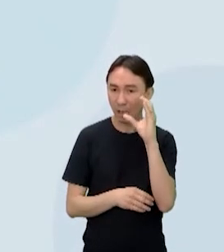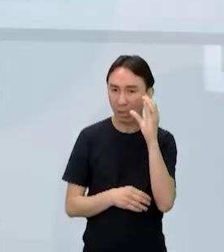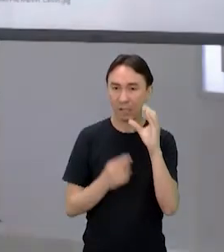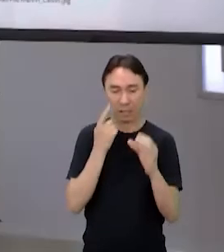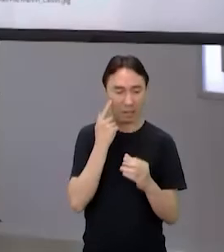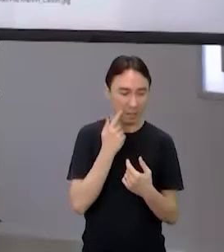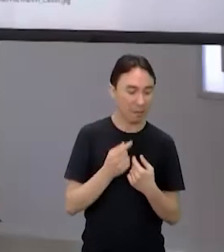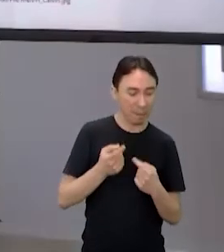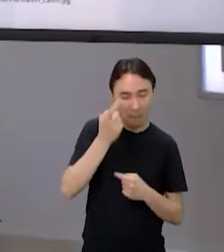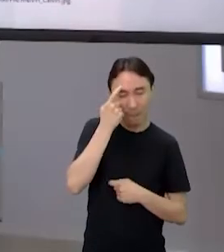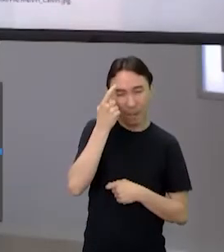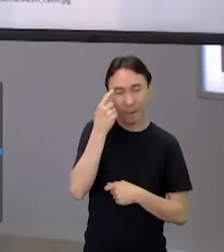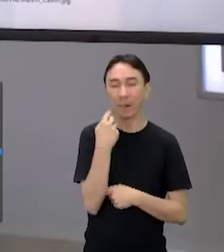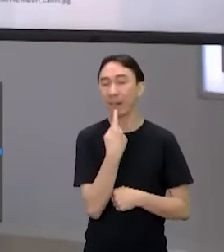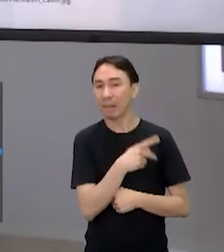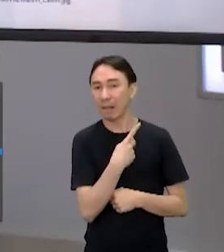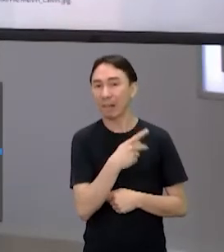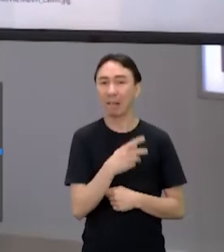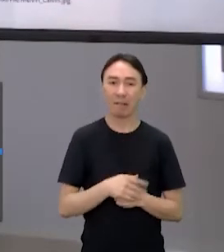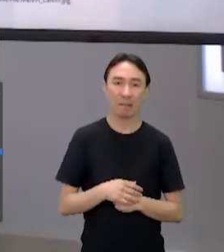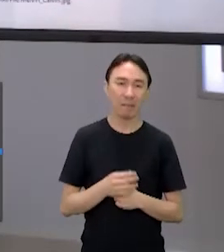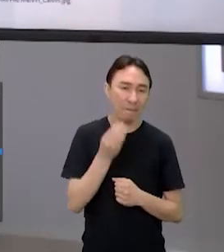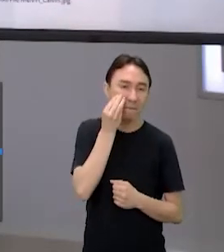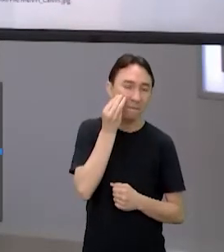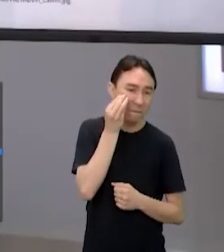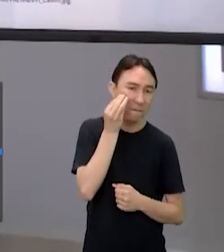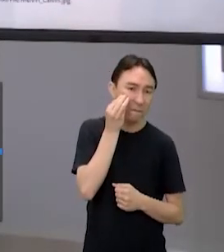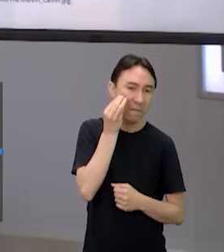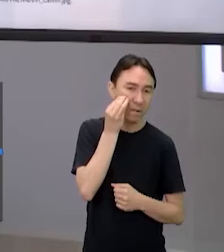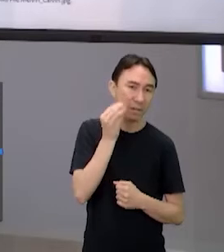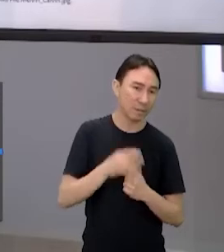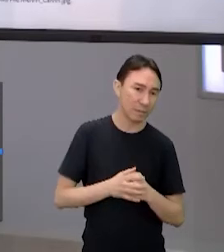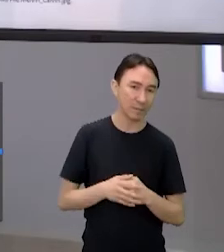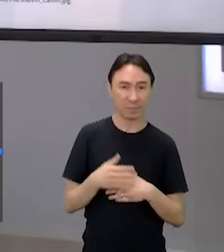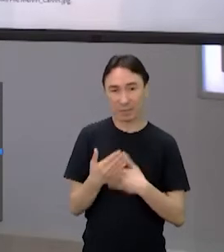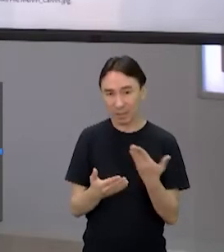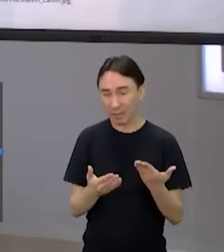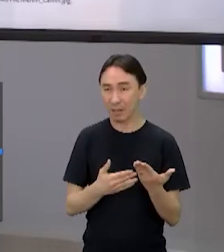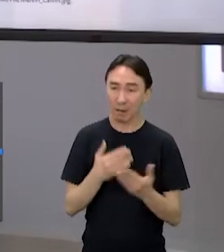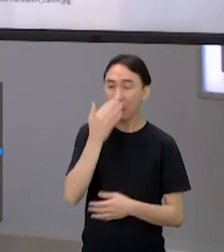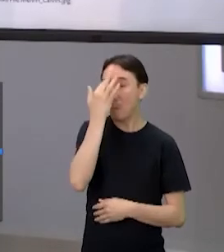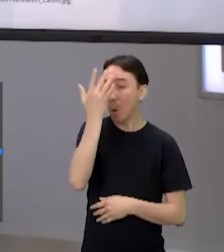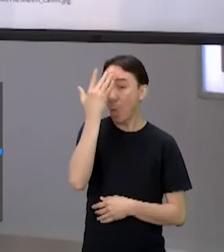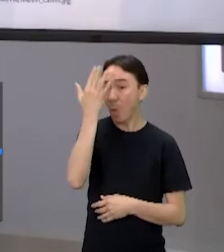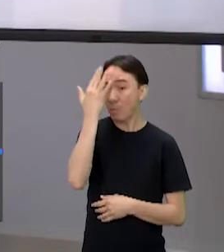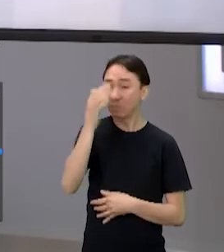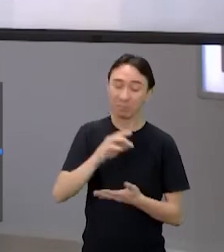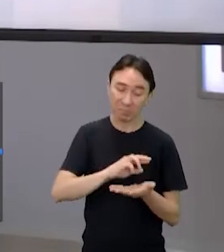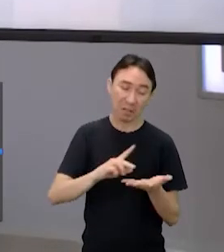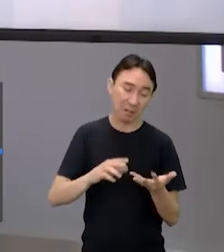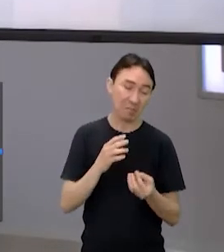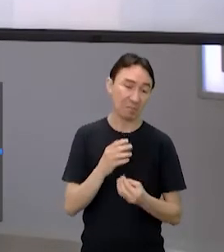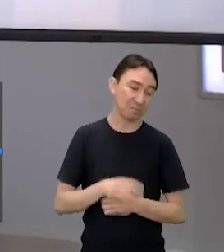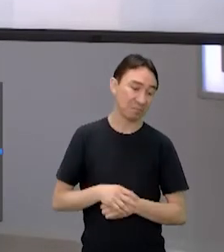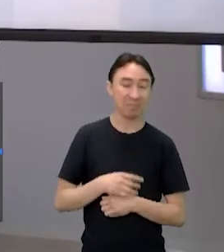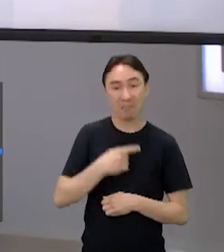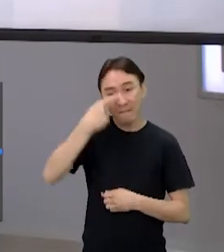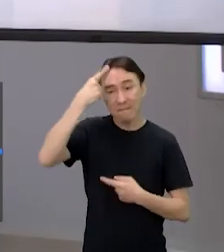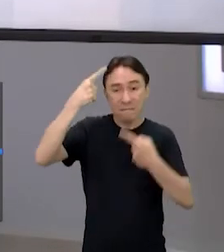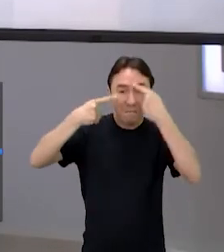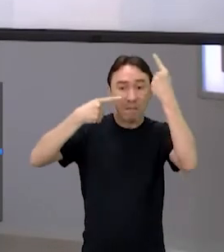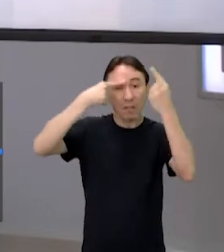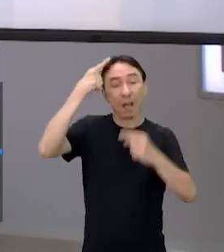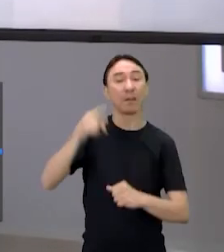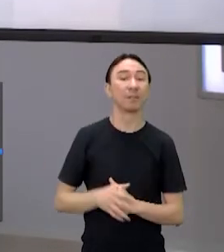as hipóteses que a partir dos seus experimentos eles poderiam formular. Ok, galera? E aí, né, fica